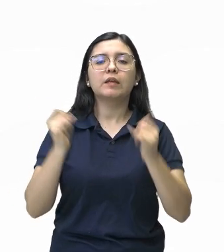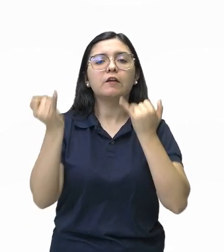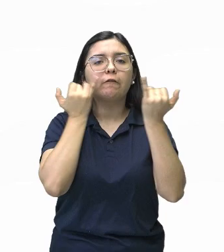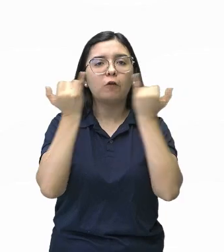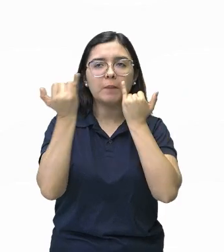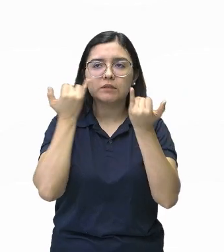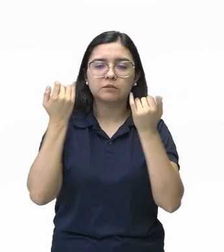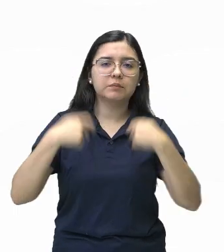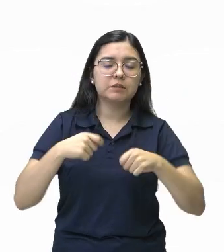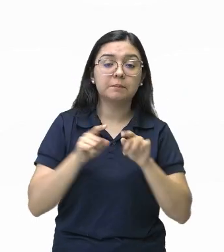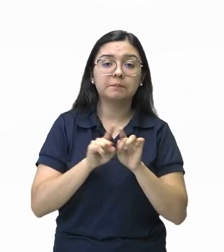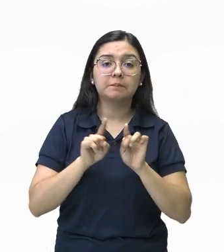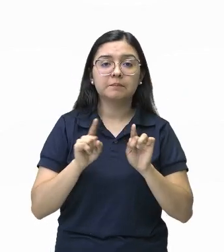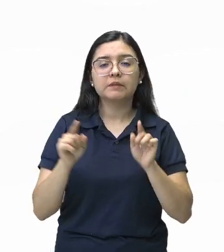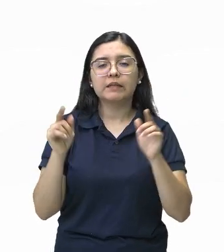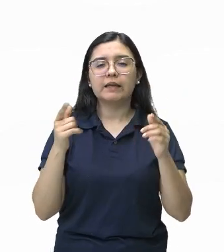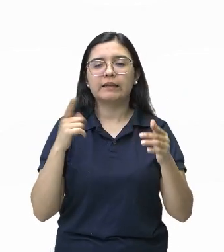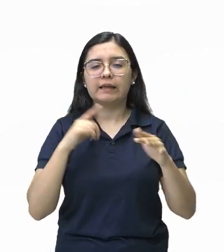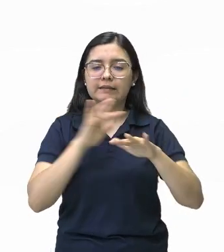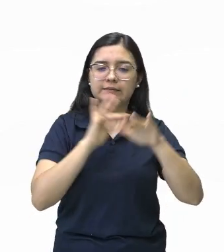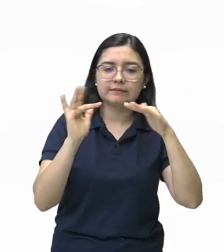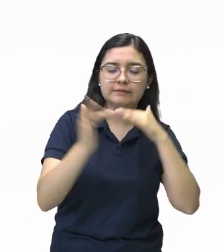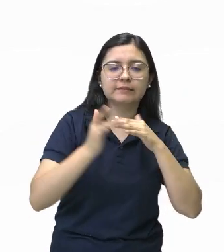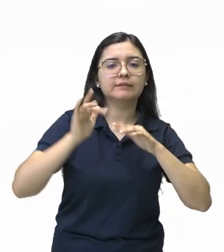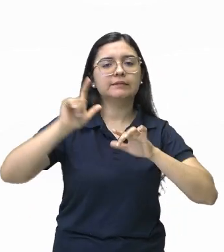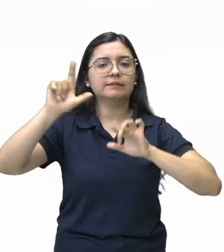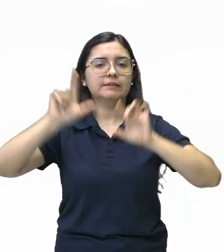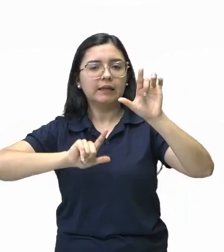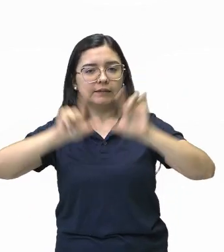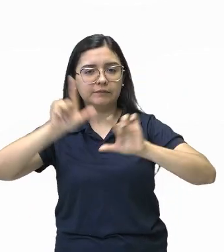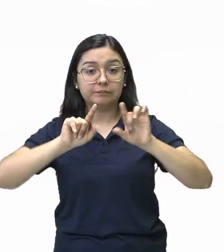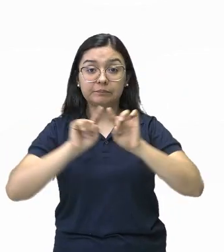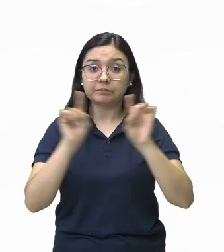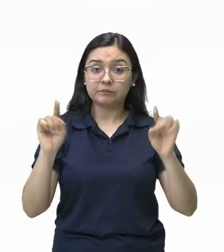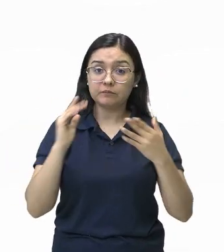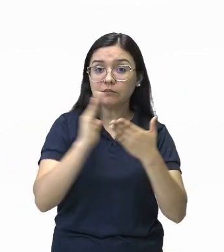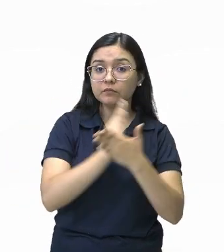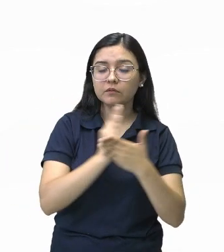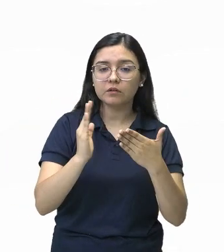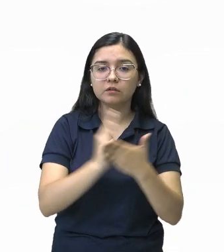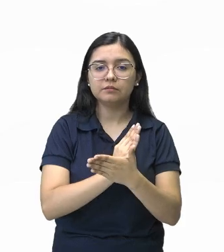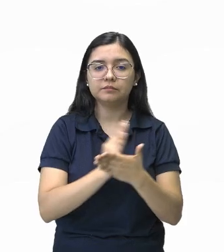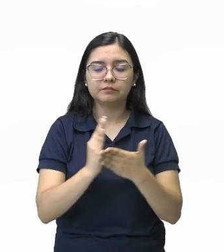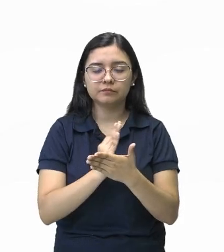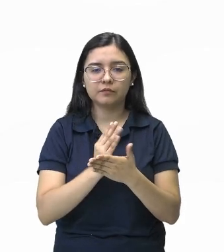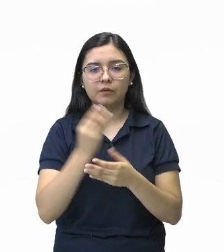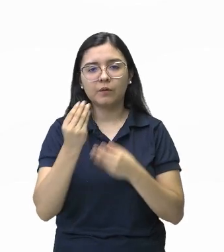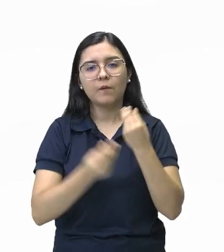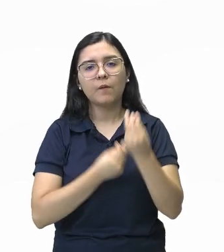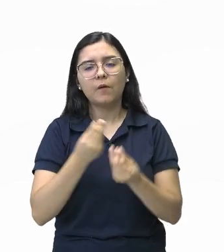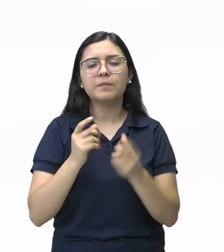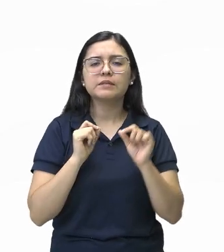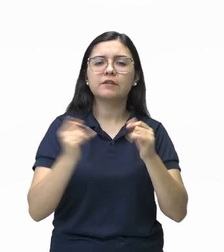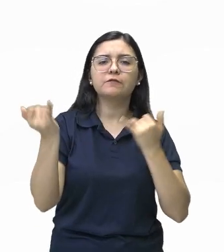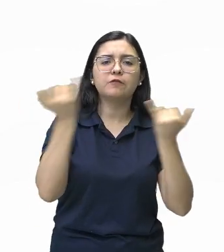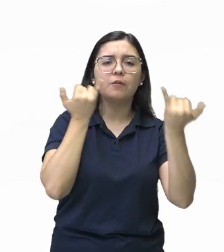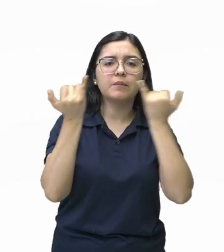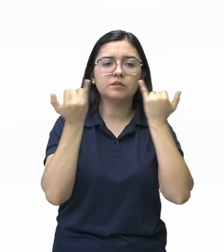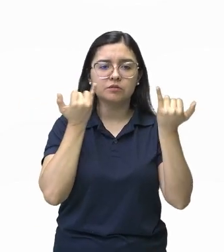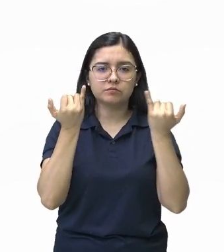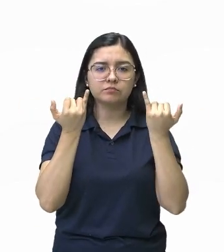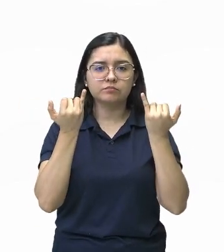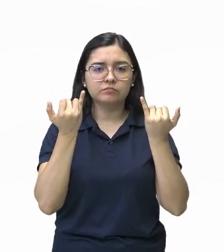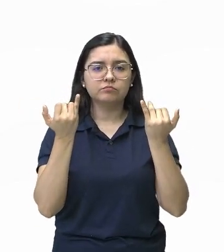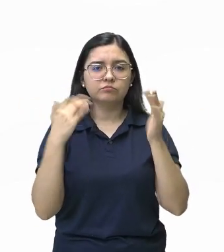informação necessária nas mídias, na televisão, né? Mas, às vezes, é a forma como essa informação chega até